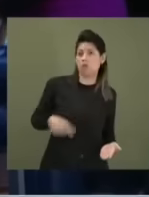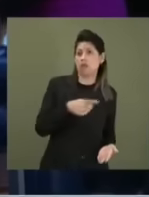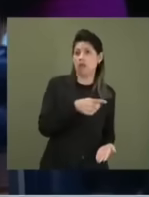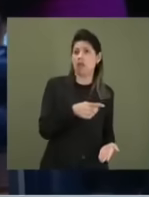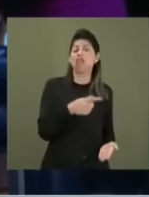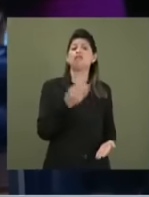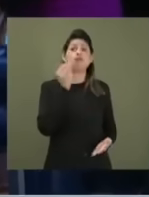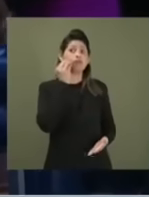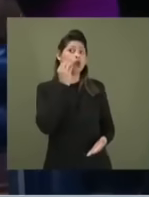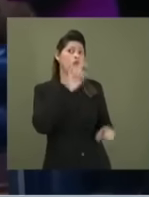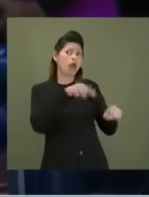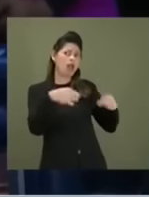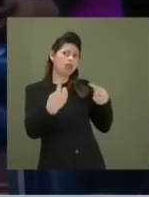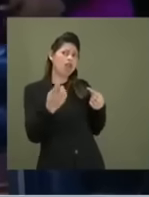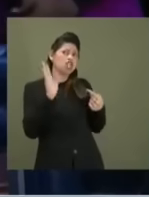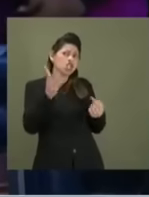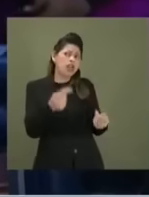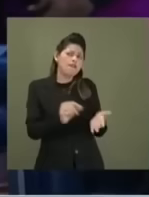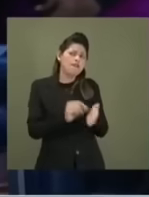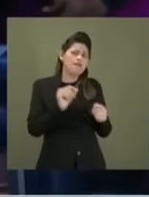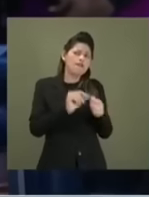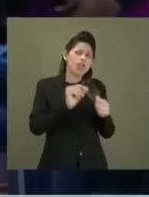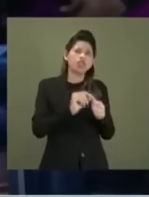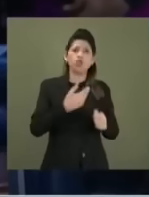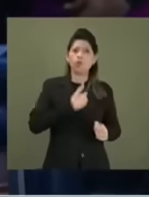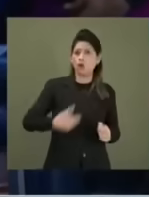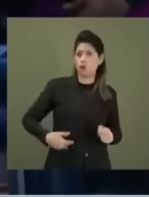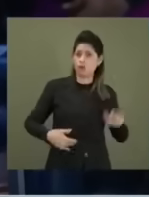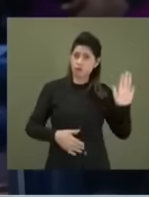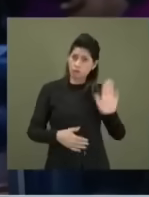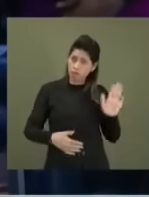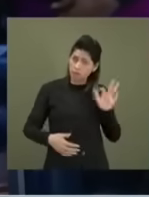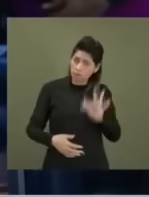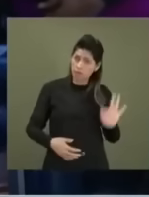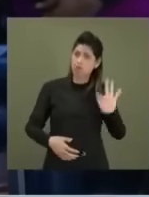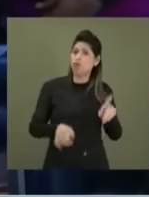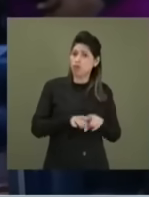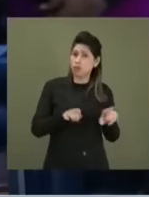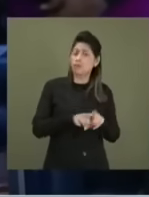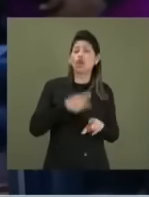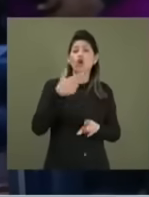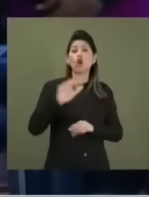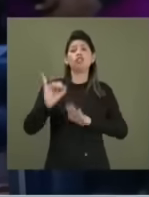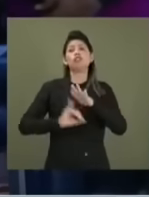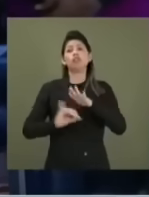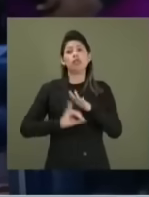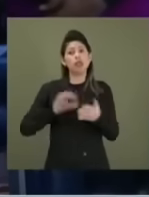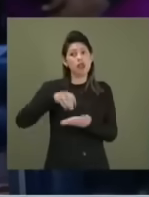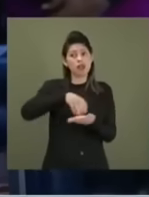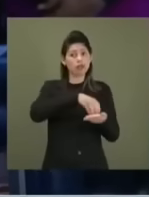ver, por exemplo, a cassação do Moro, prisão do Bolsonaro, até o indiciamento